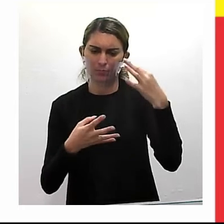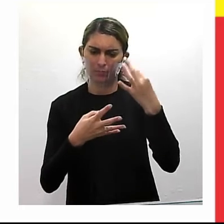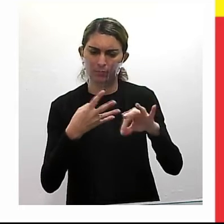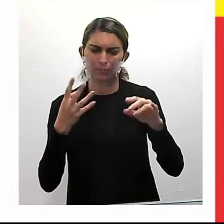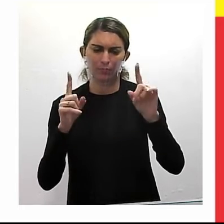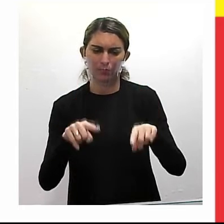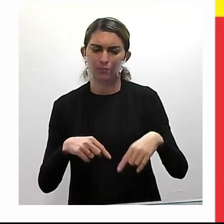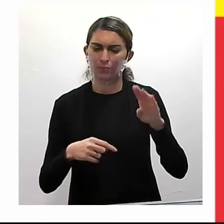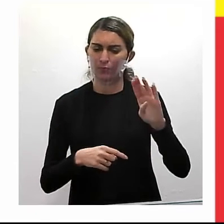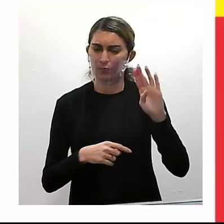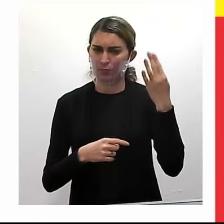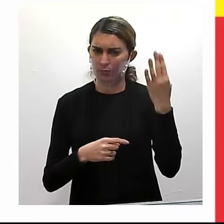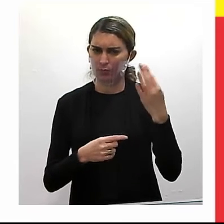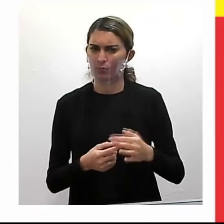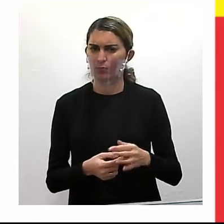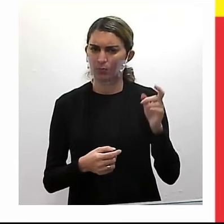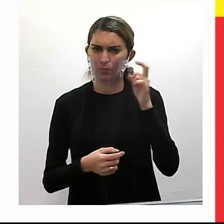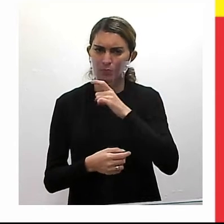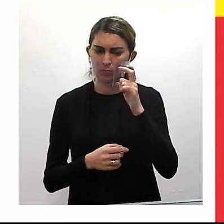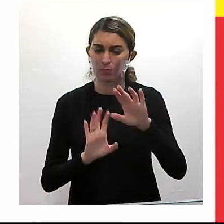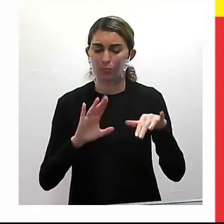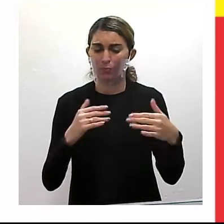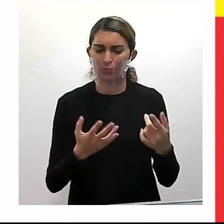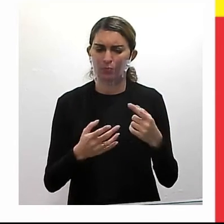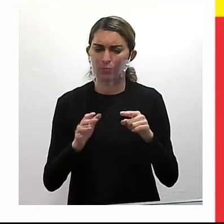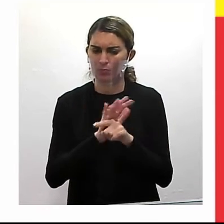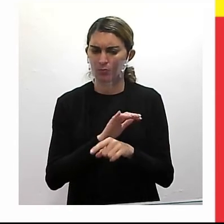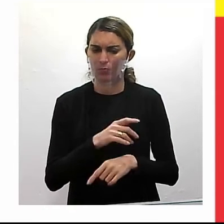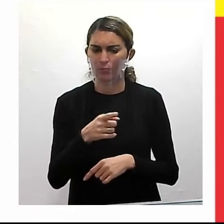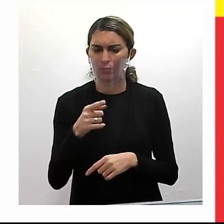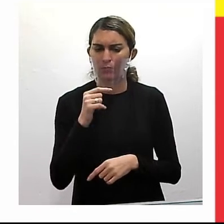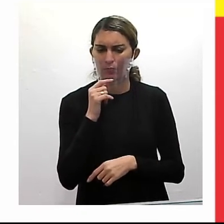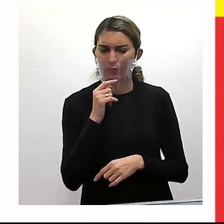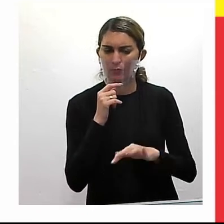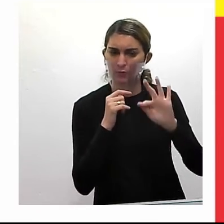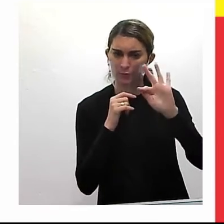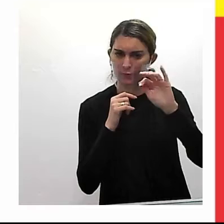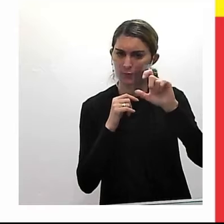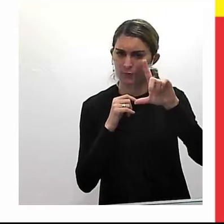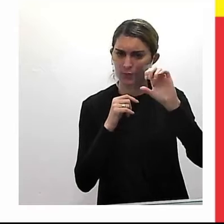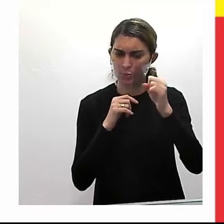é falsa? Certo, pessoal? Então, observe só.